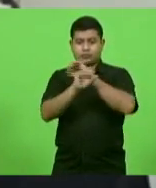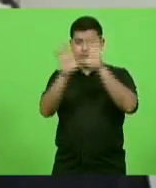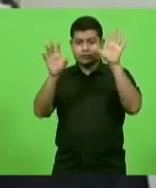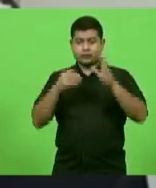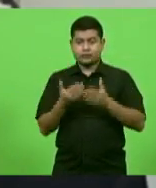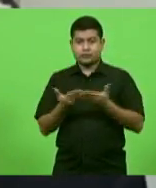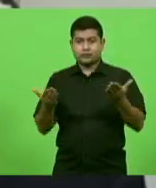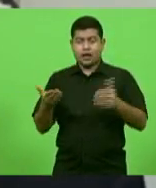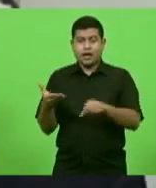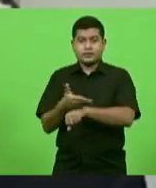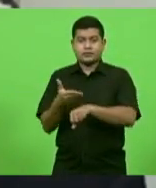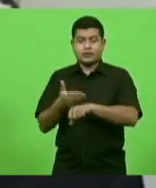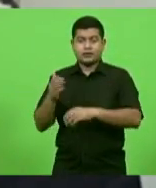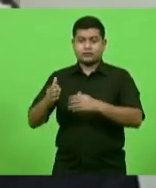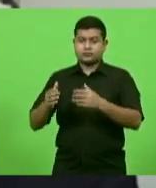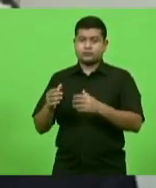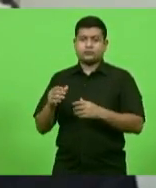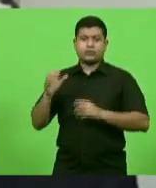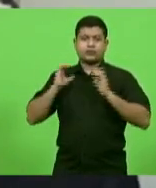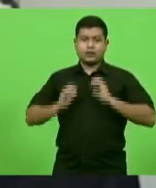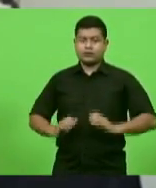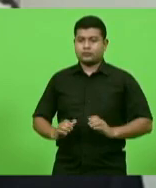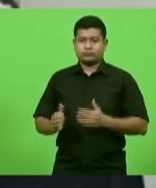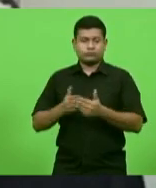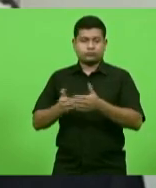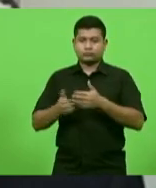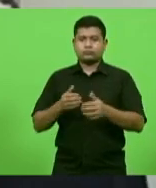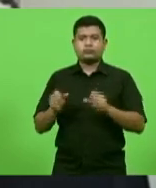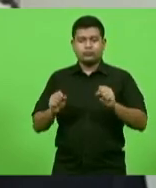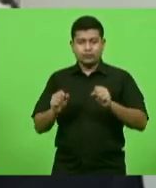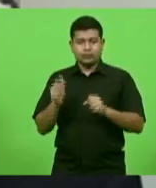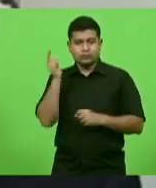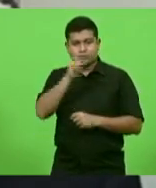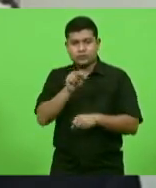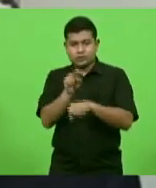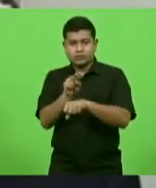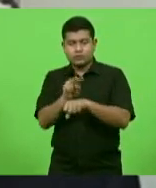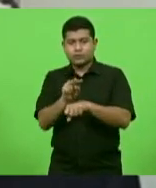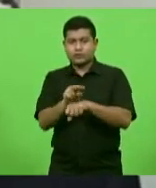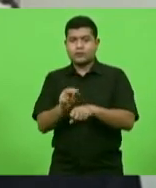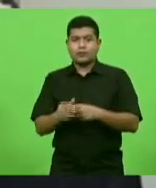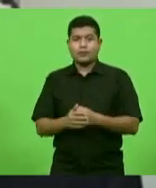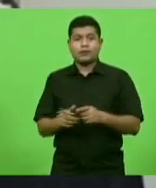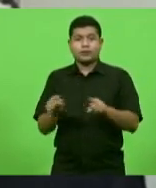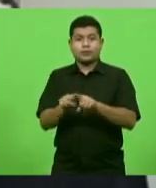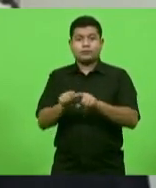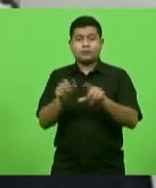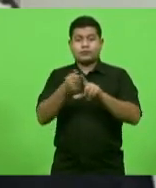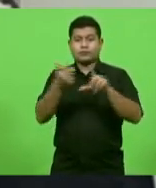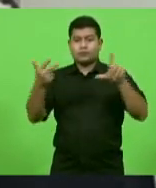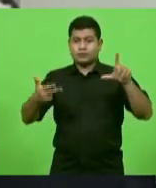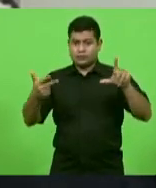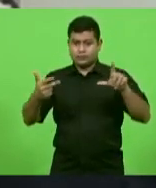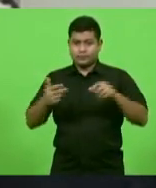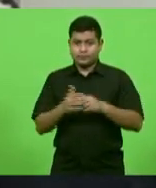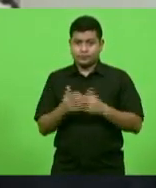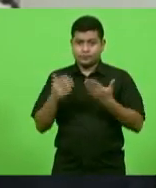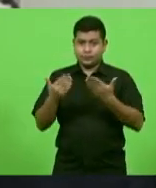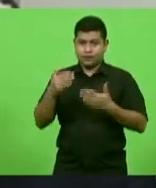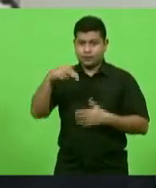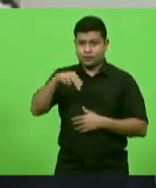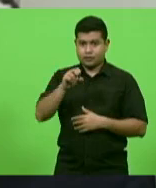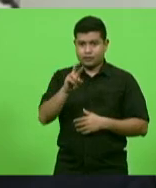cidadão facilitando de forma extrema o controle social e também tá empréstimo Nereu Ramos